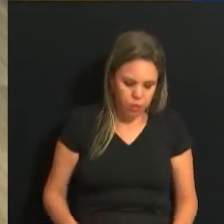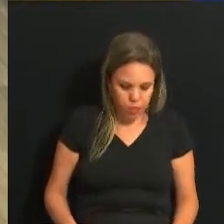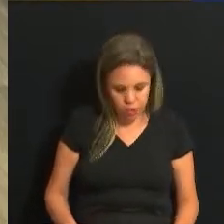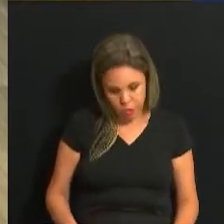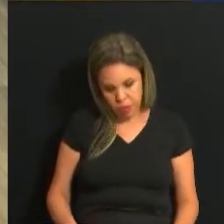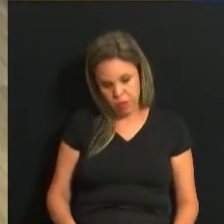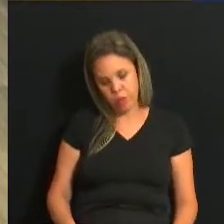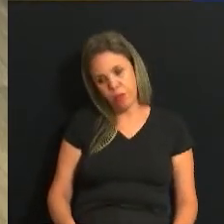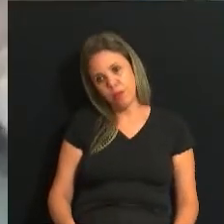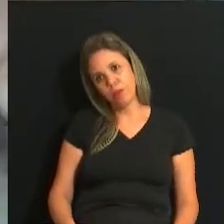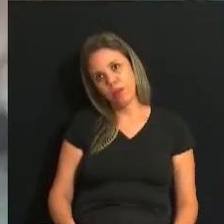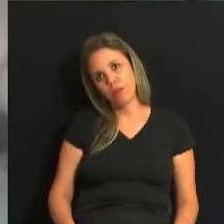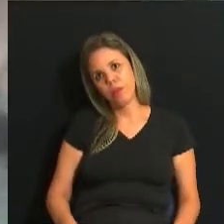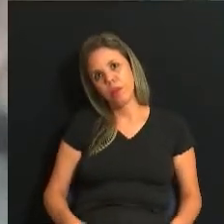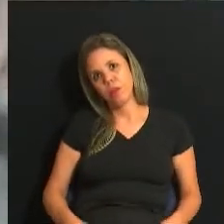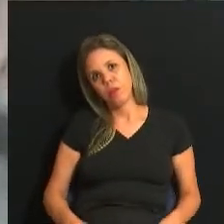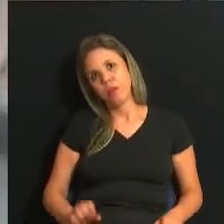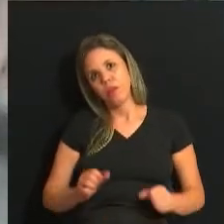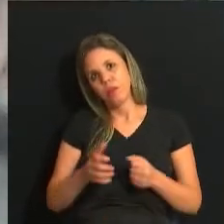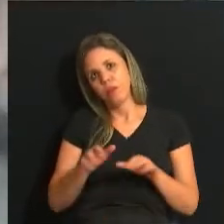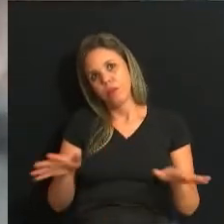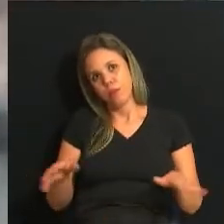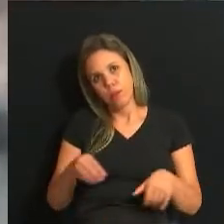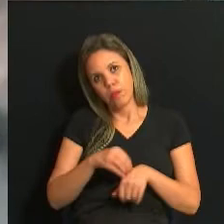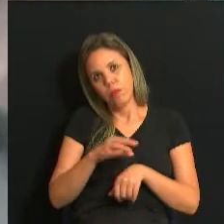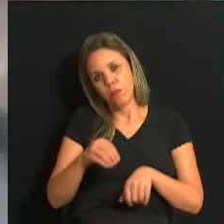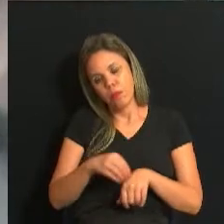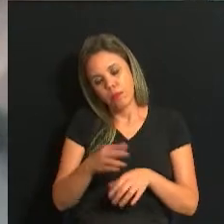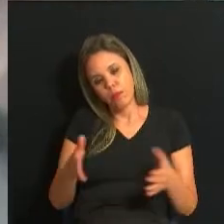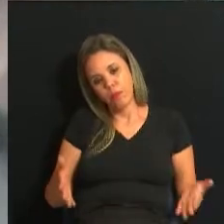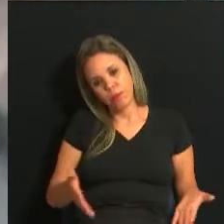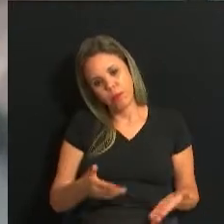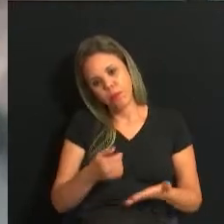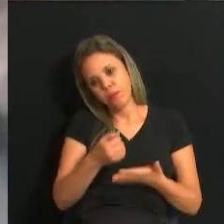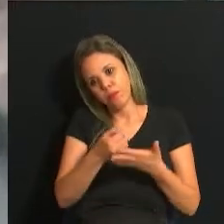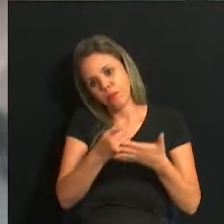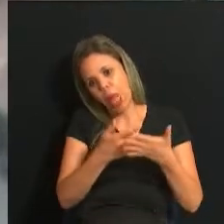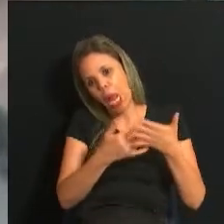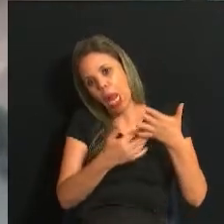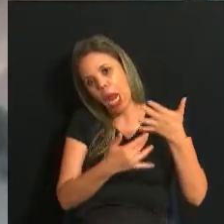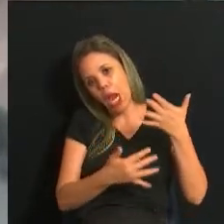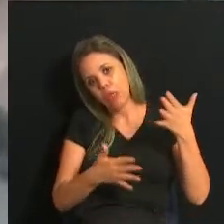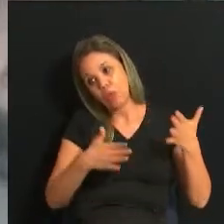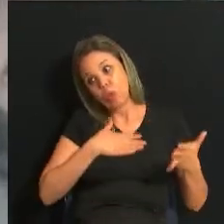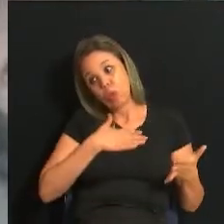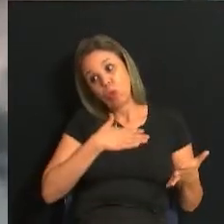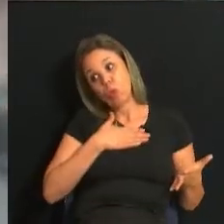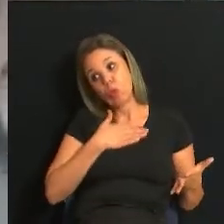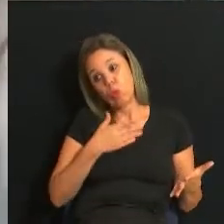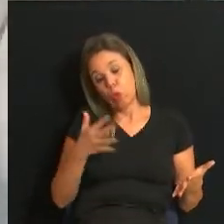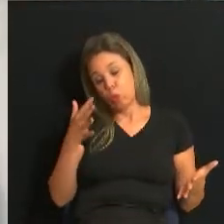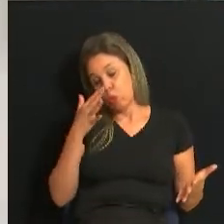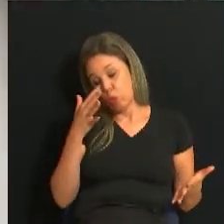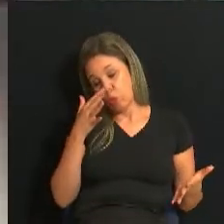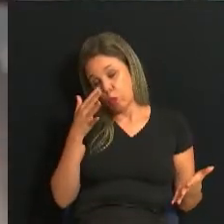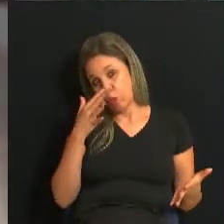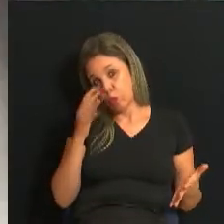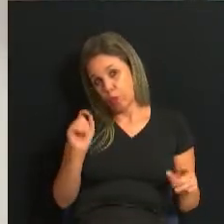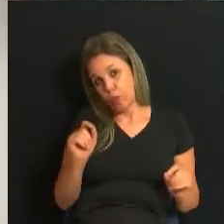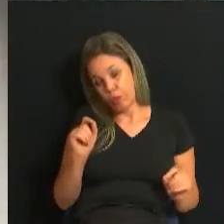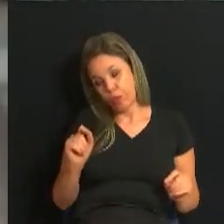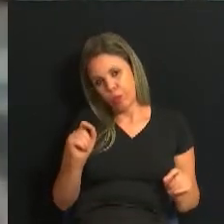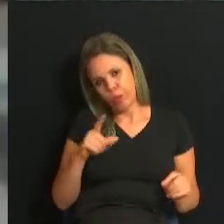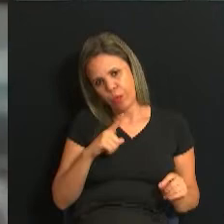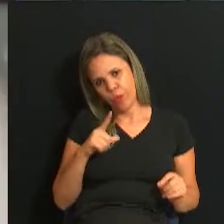Sabe, Gabriel, essa pandemia, ela trouxe para a gente uma série de surpresas, não é? Existe